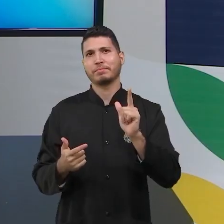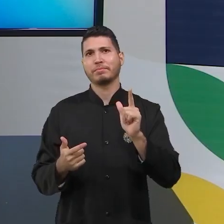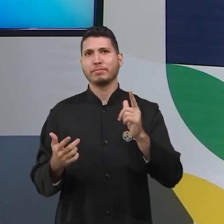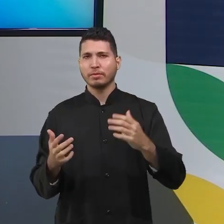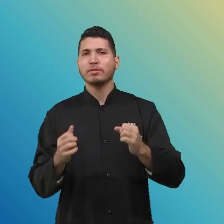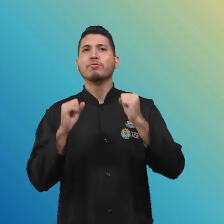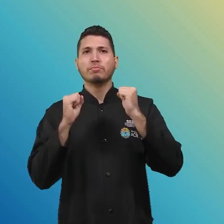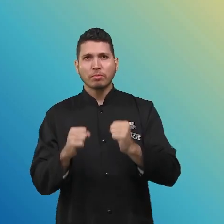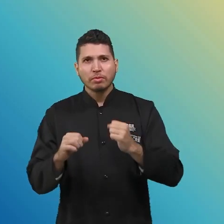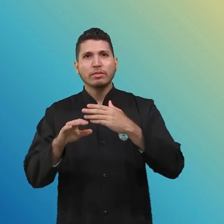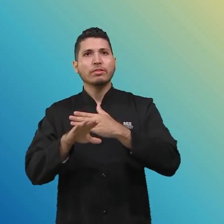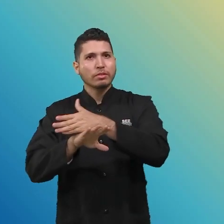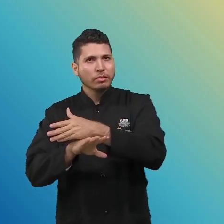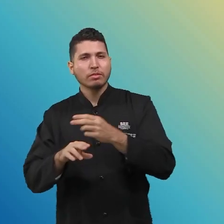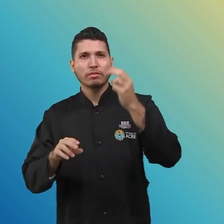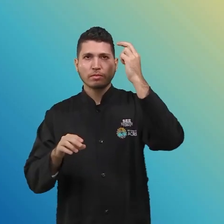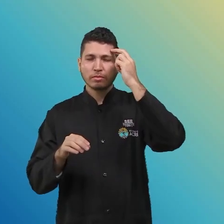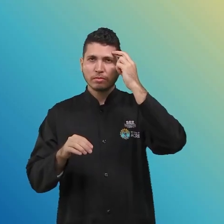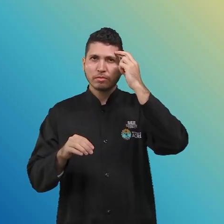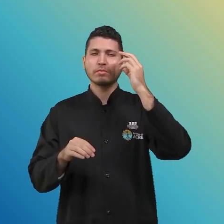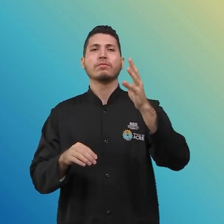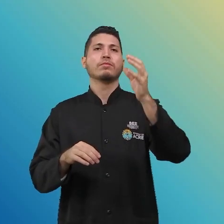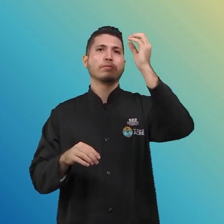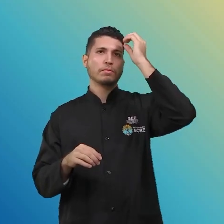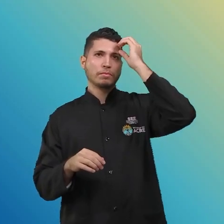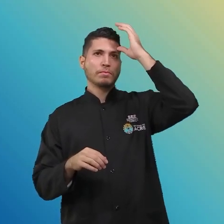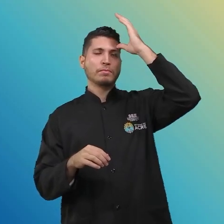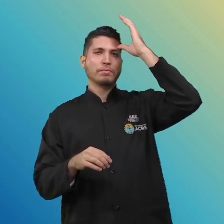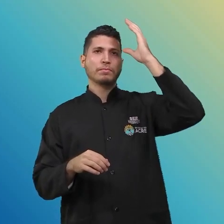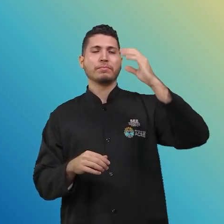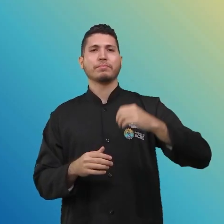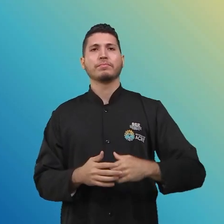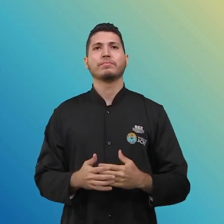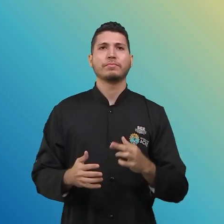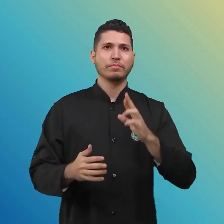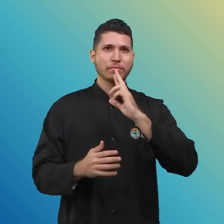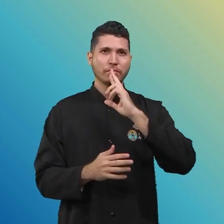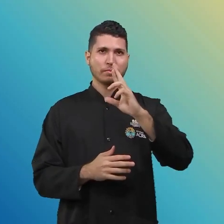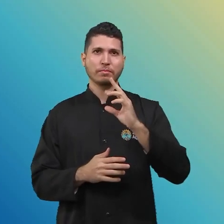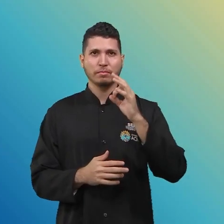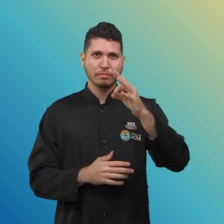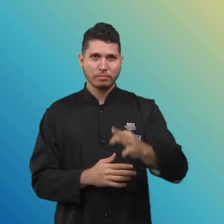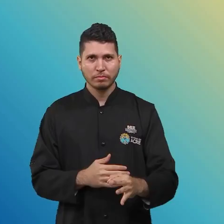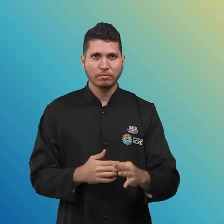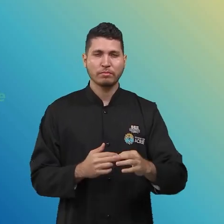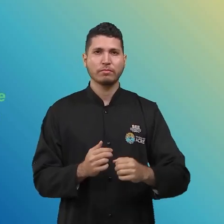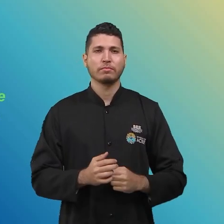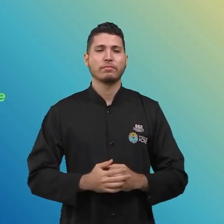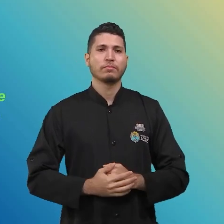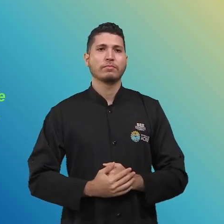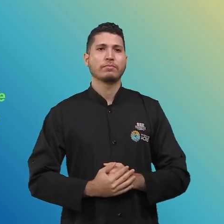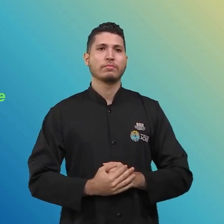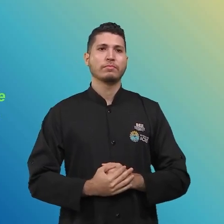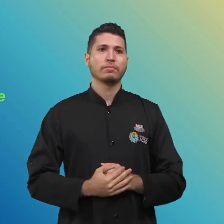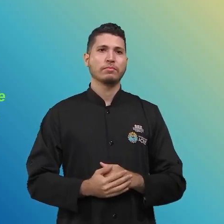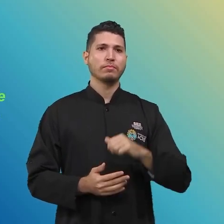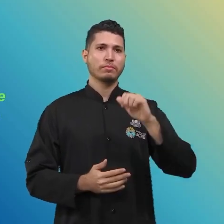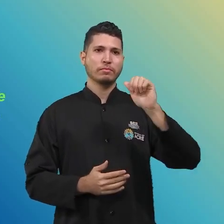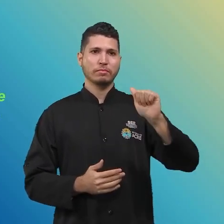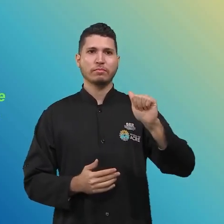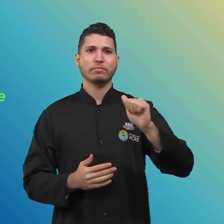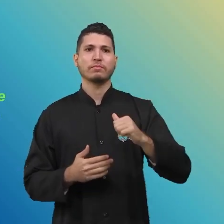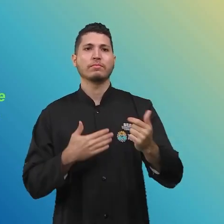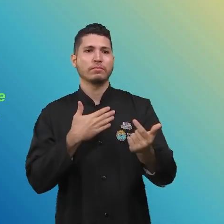ter acesso à cultura e ao conhecimento. Então, a resposta correta para a nossa atividade é a letra